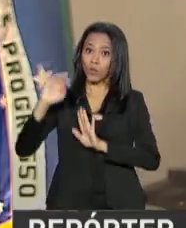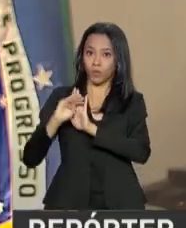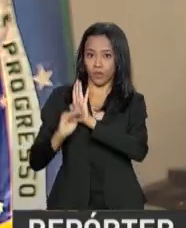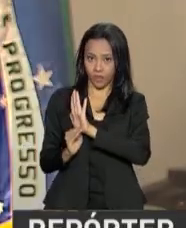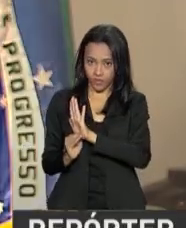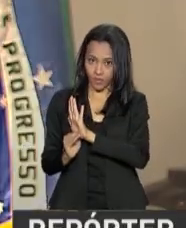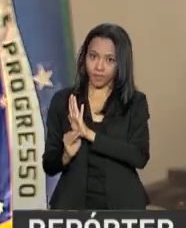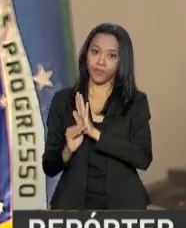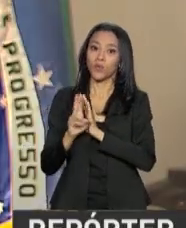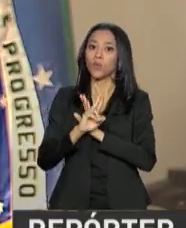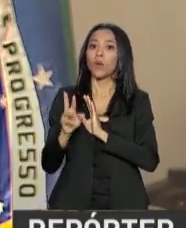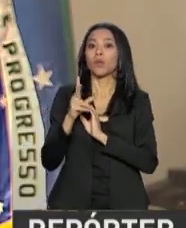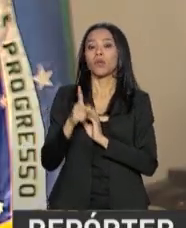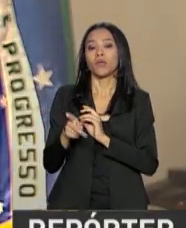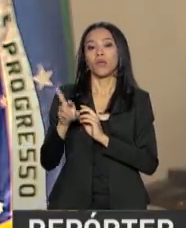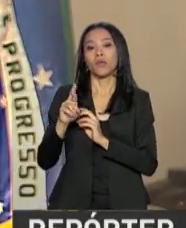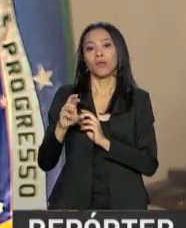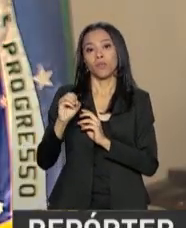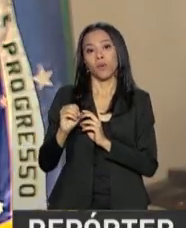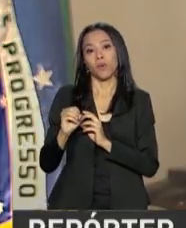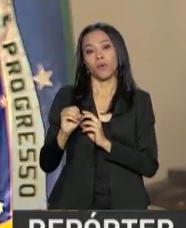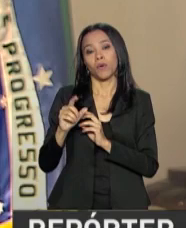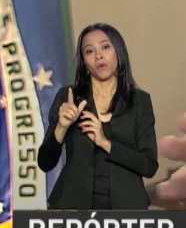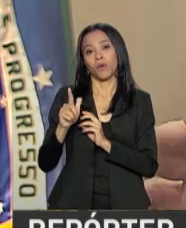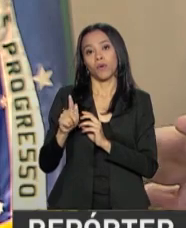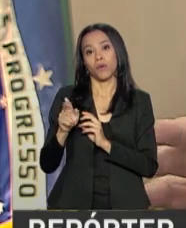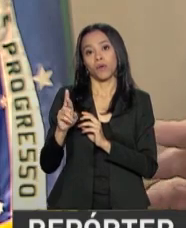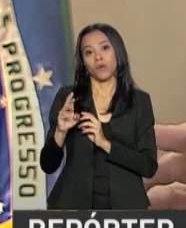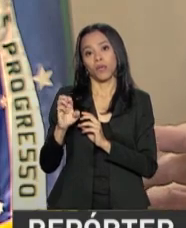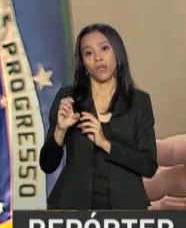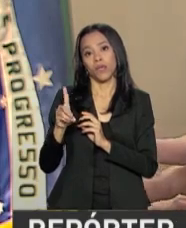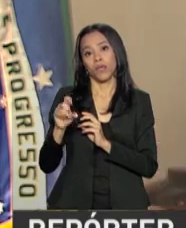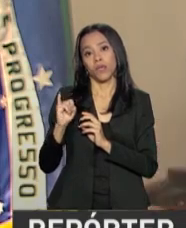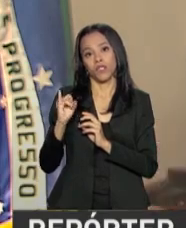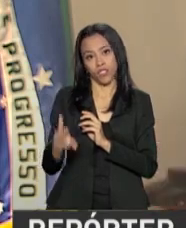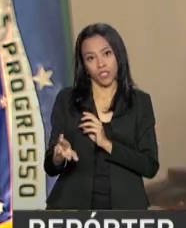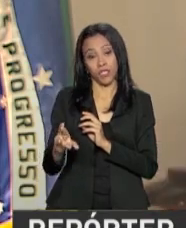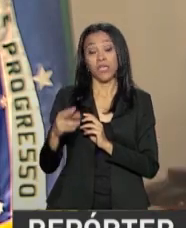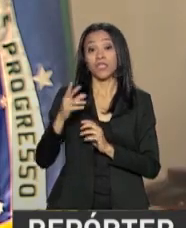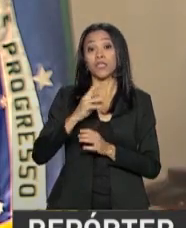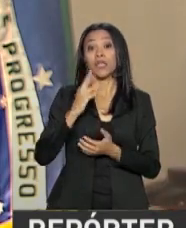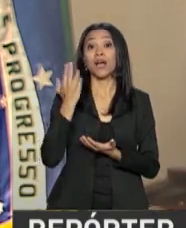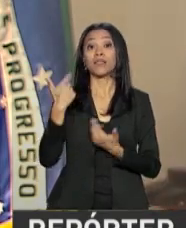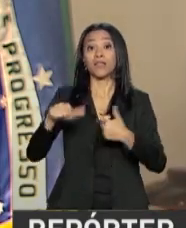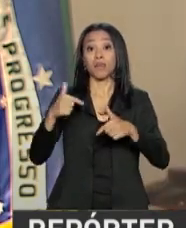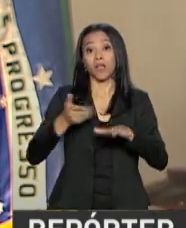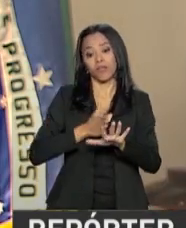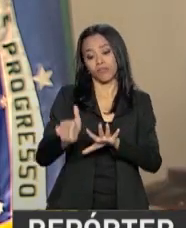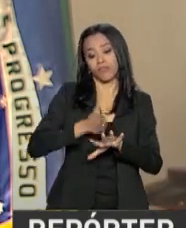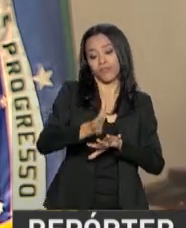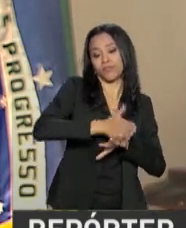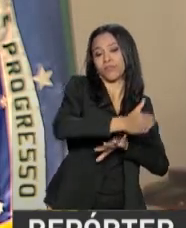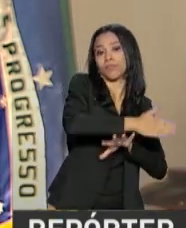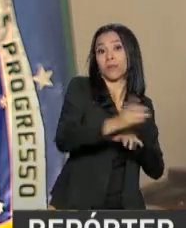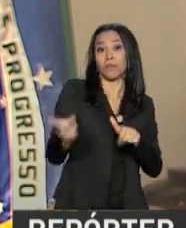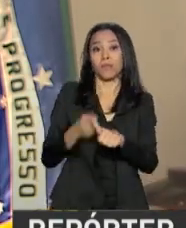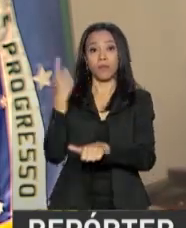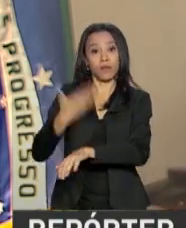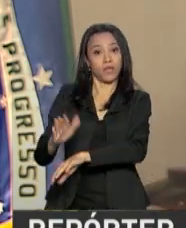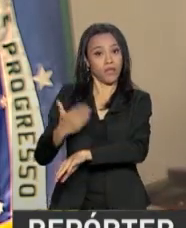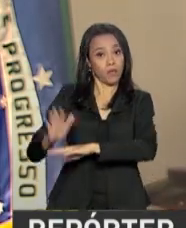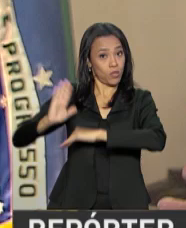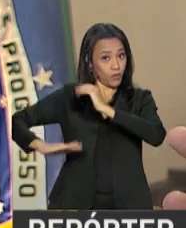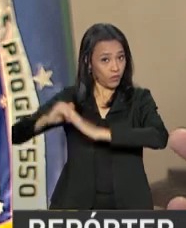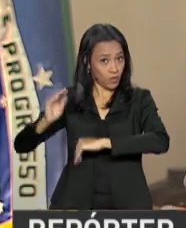programa progredir ele está trabalhando em três linhas diferentes primeiro com a qualificação profissional a